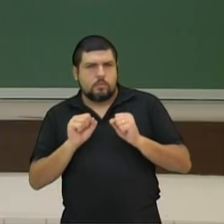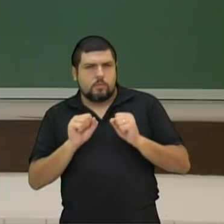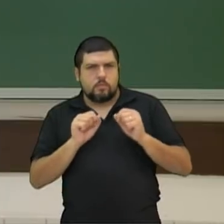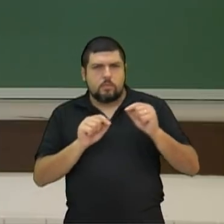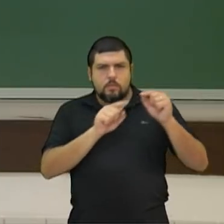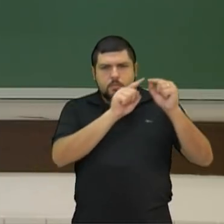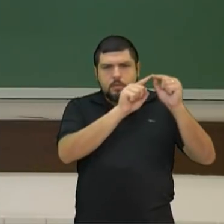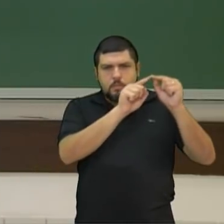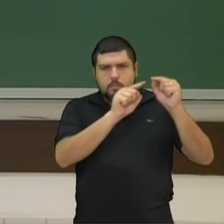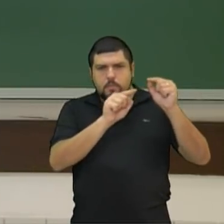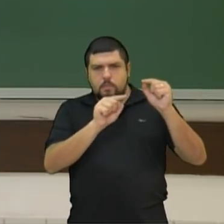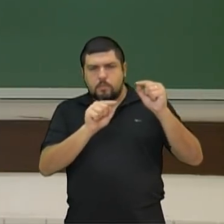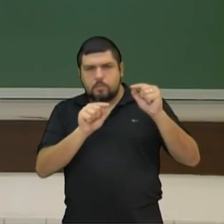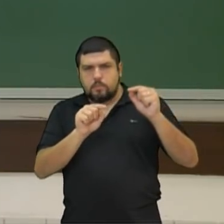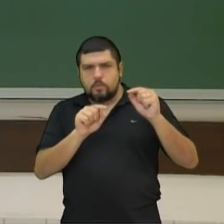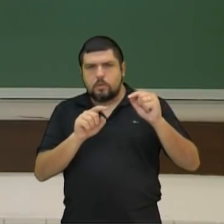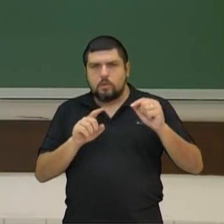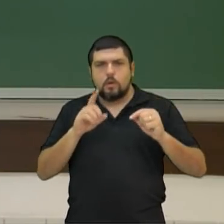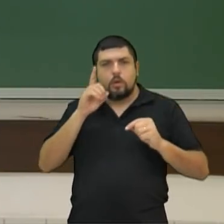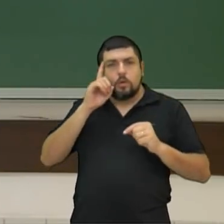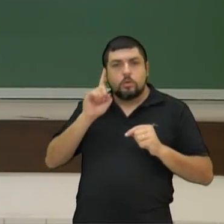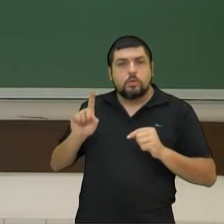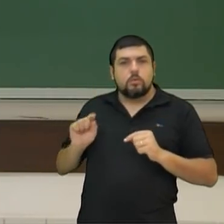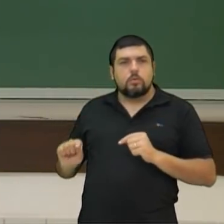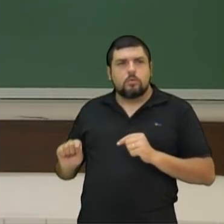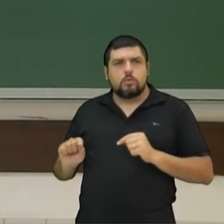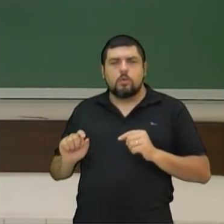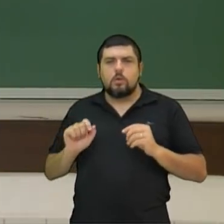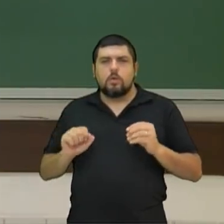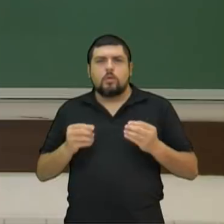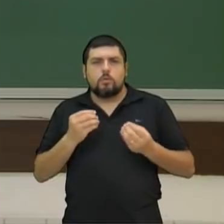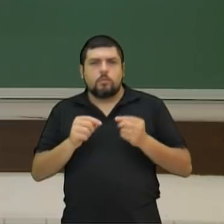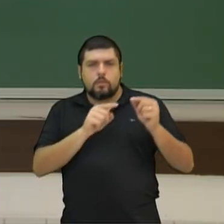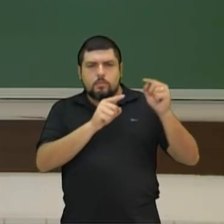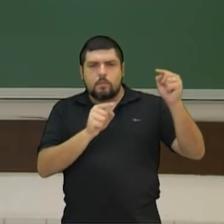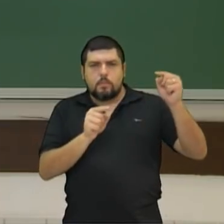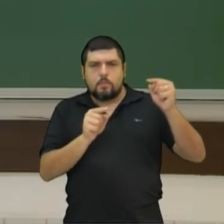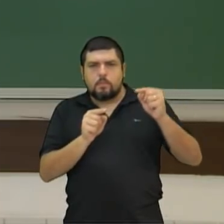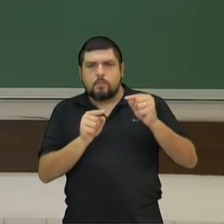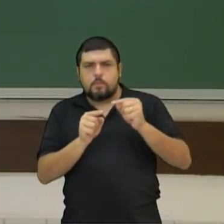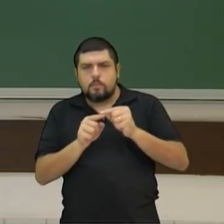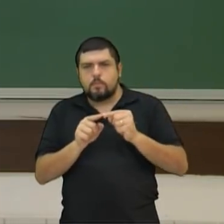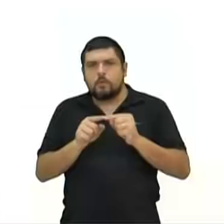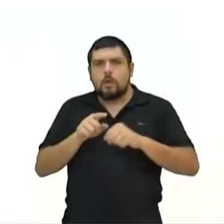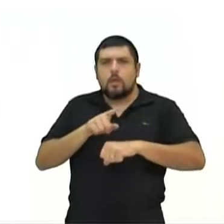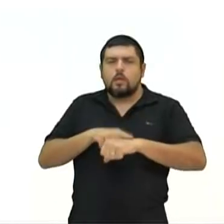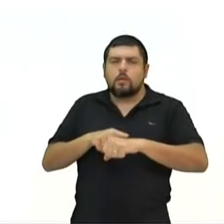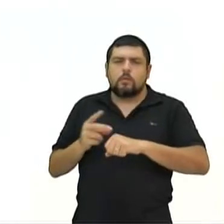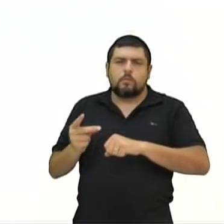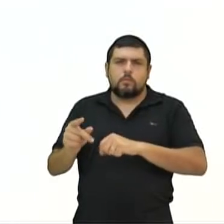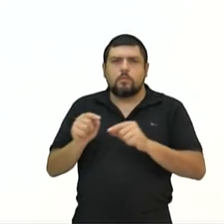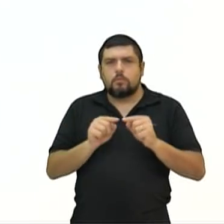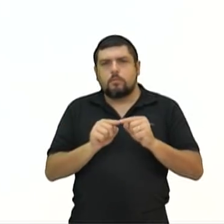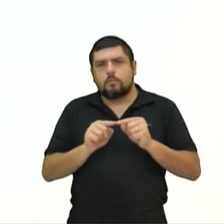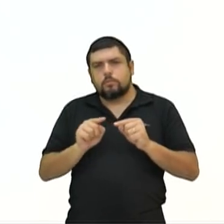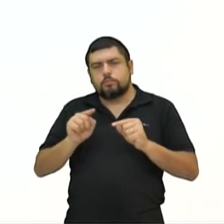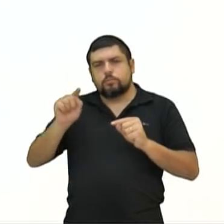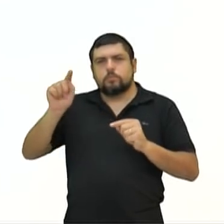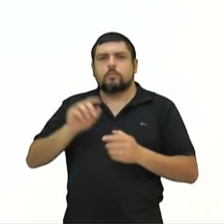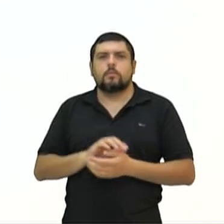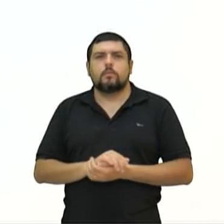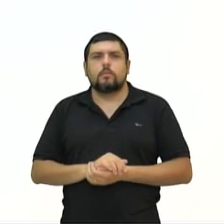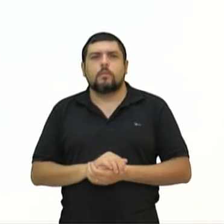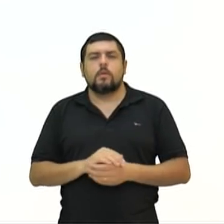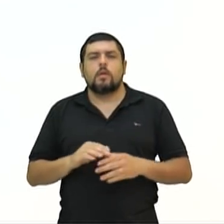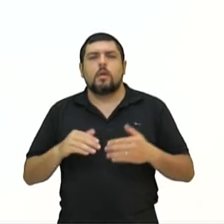dias e dias é tempo. Tempo é um período contínuo, tá? Então, a gente pode juntar os pontos aqui. E tenho esse gráfico aqui.